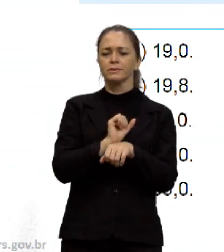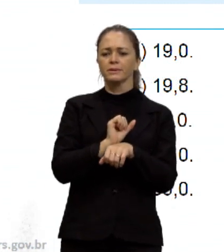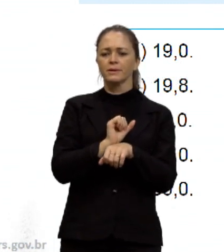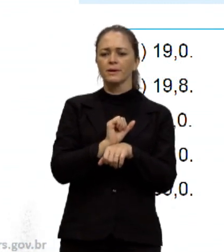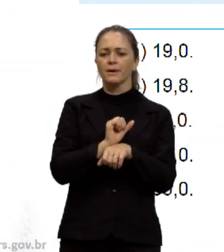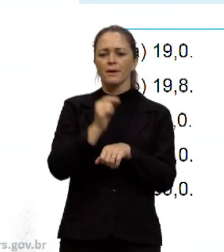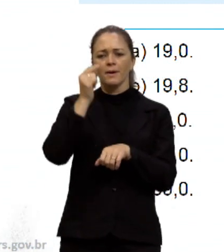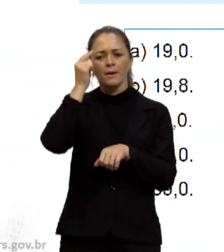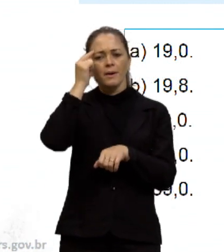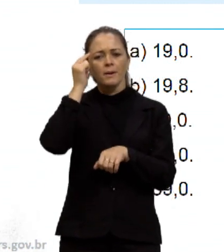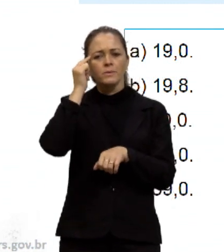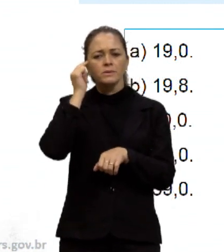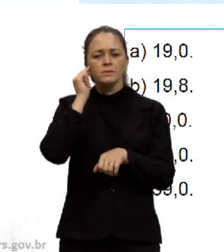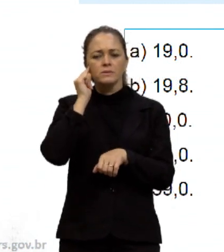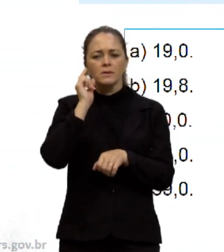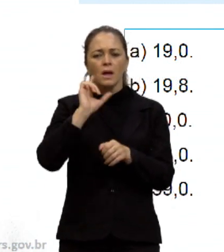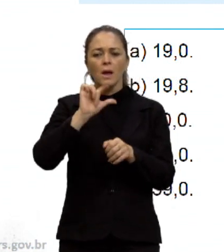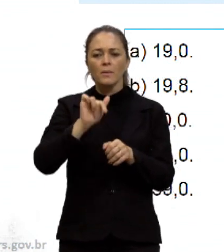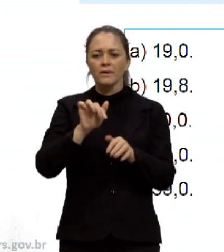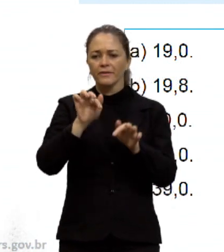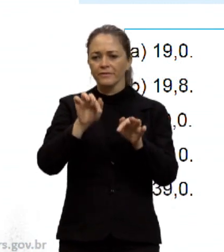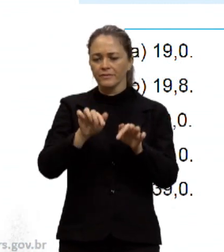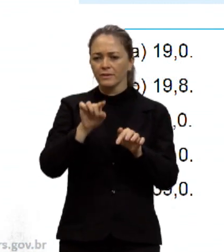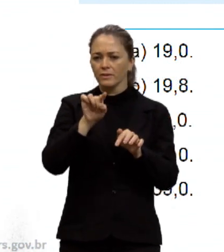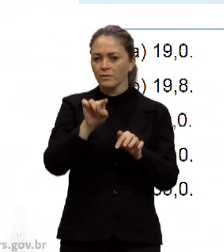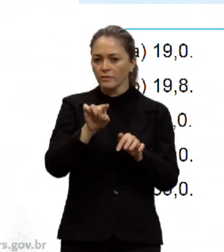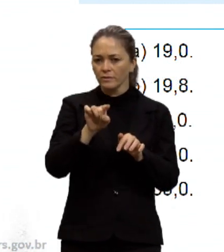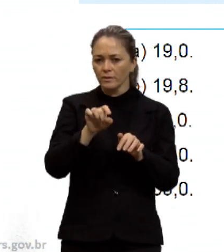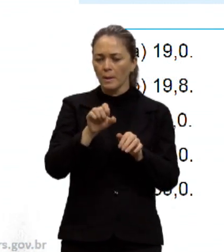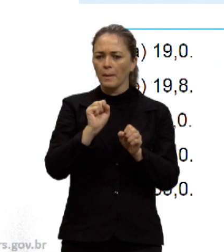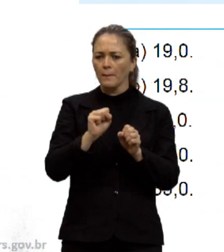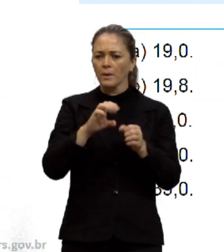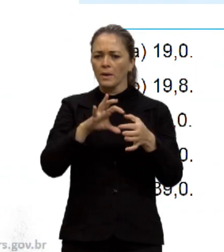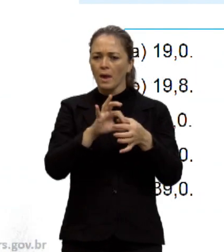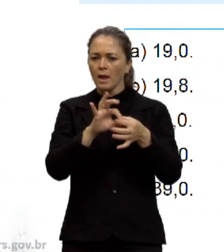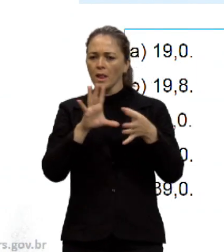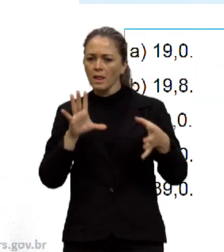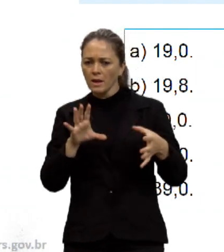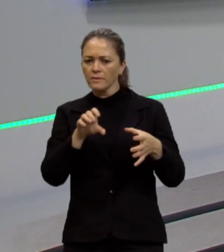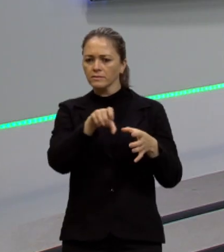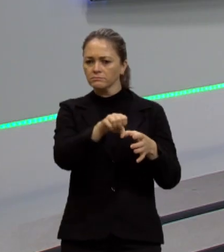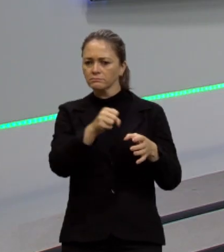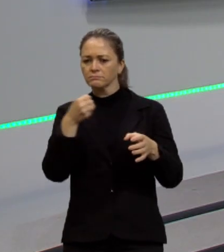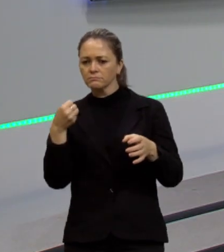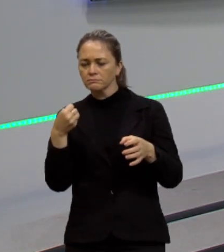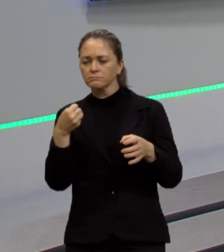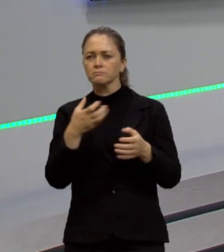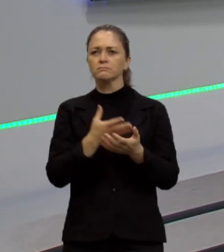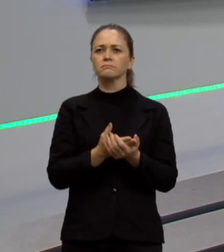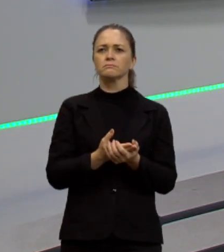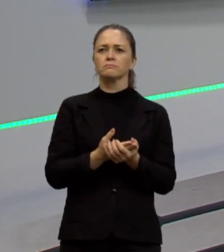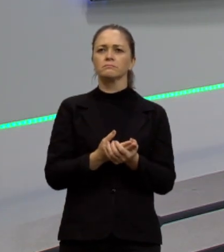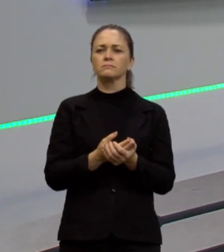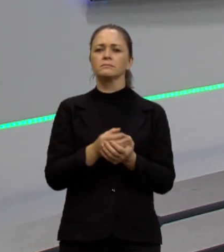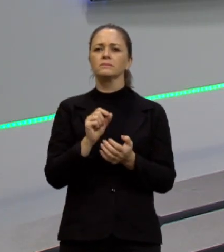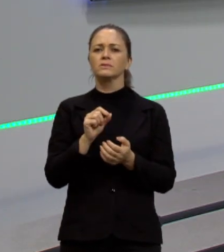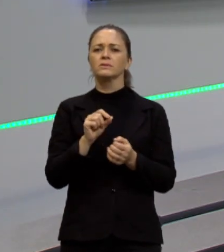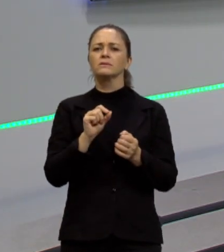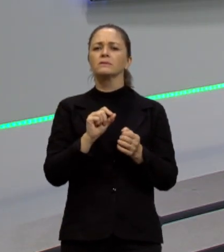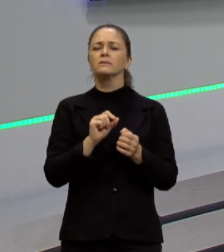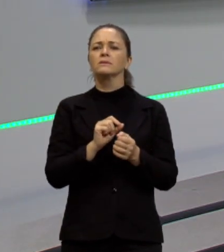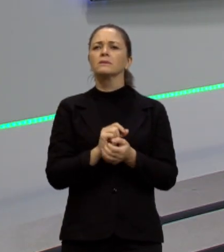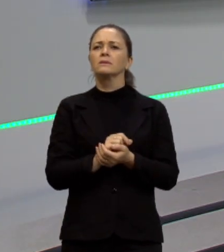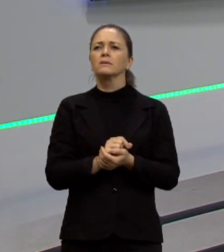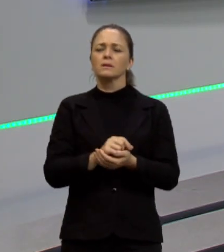minutos após se desligar o forno para que a porta possa ser aberta? O que que nós fizemos?